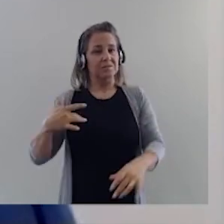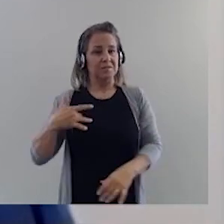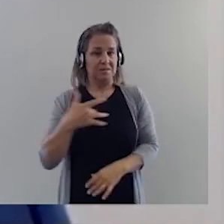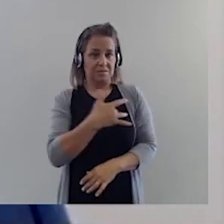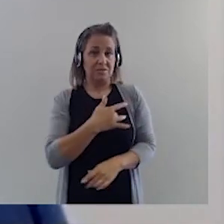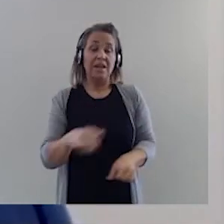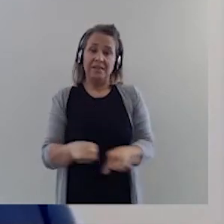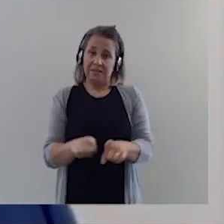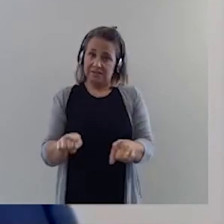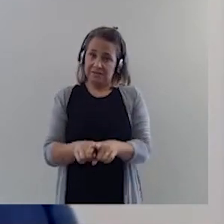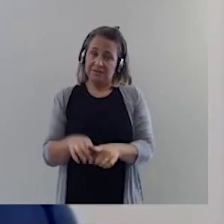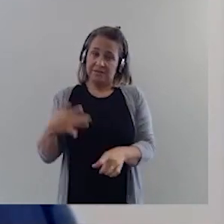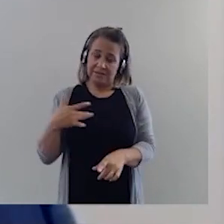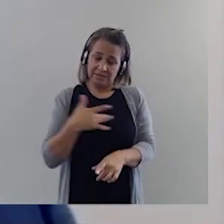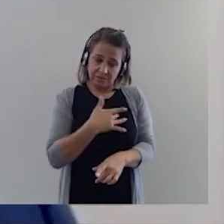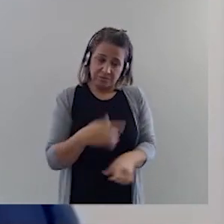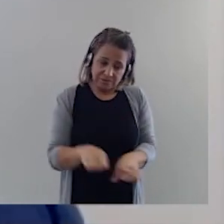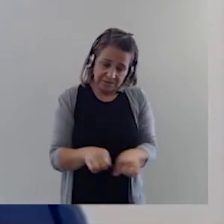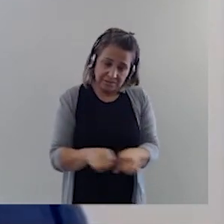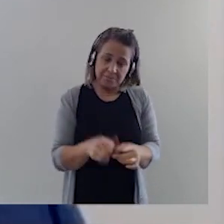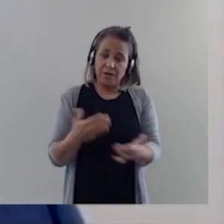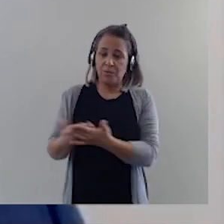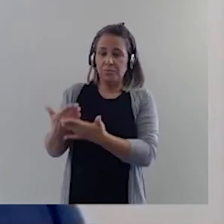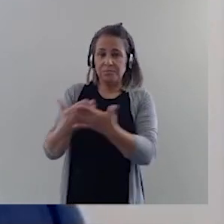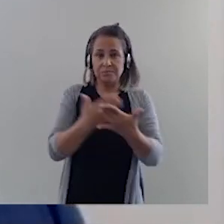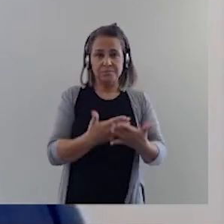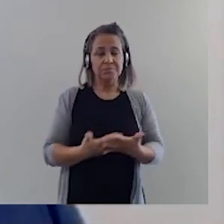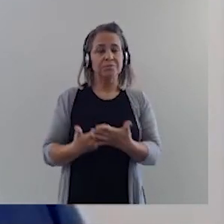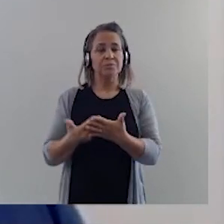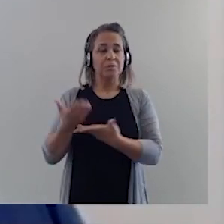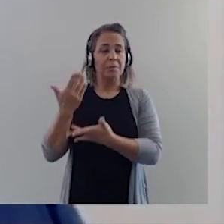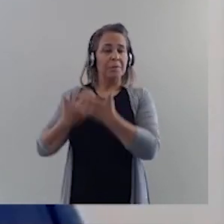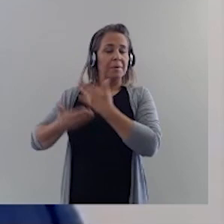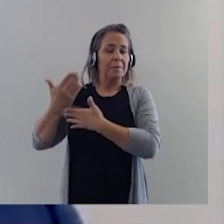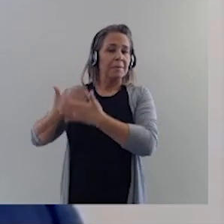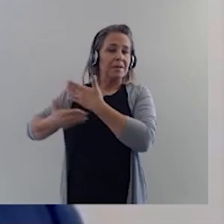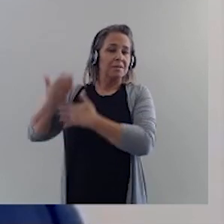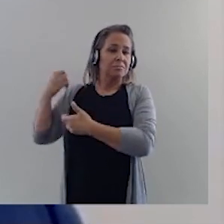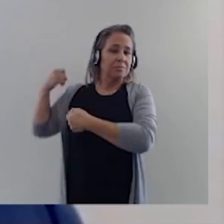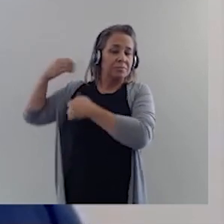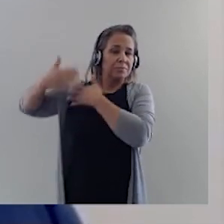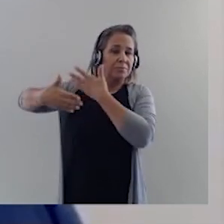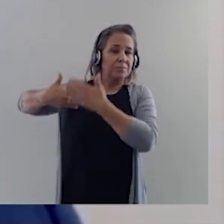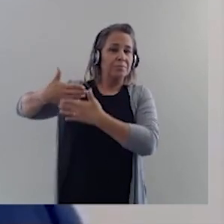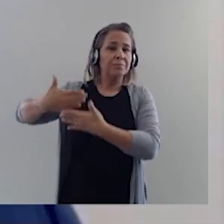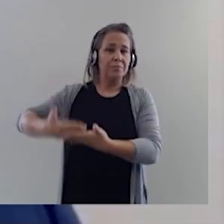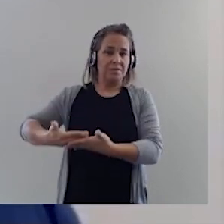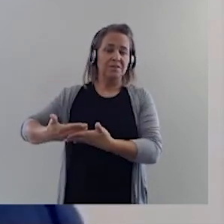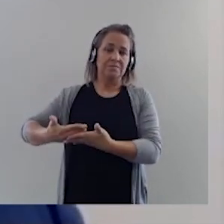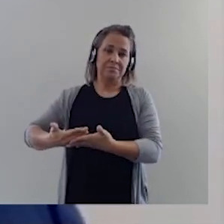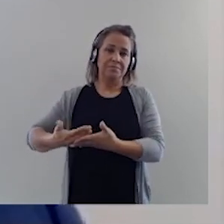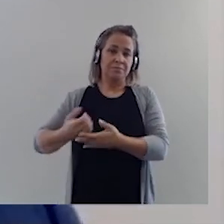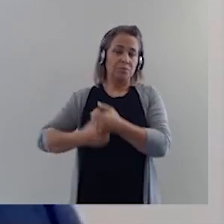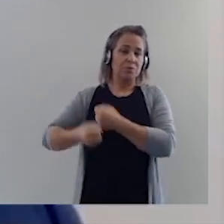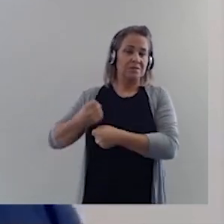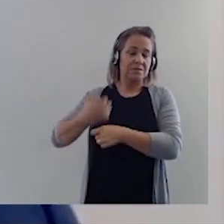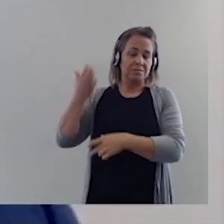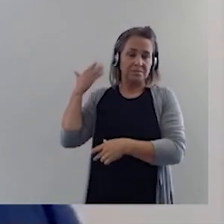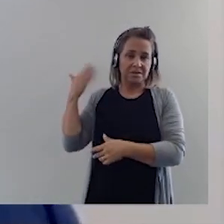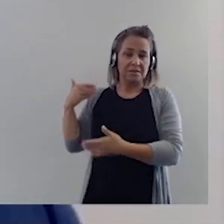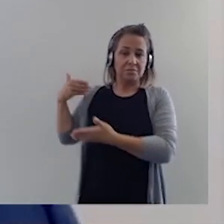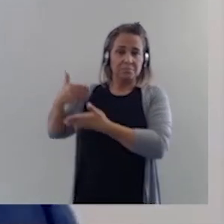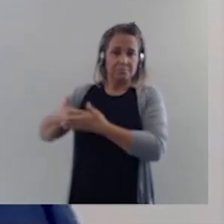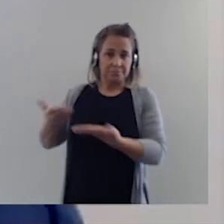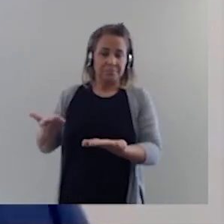também estudos que já vinham sendo feitos ao longo dos anos anteriores, dos anos passados,